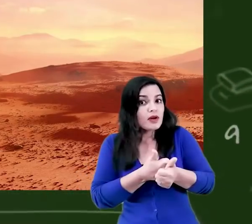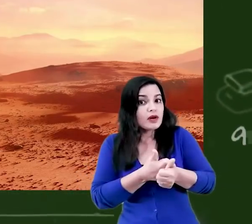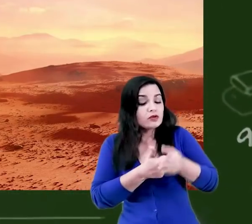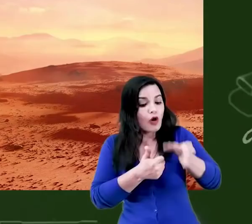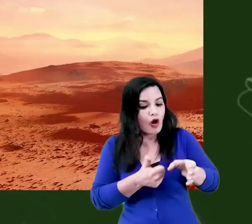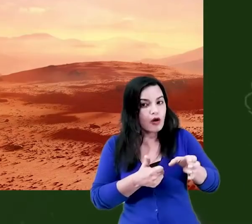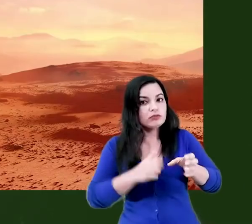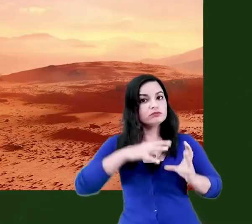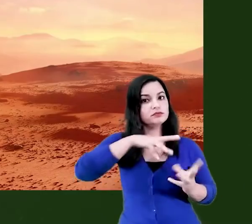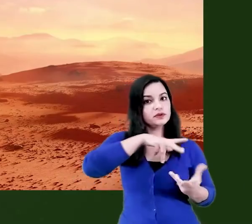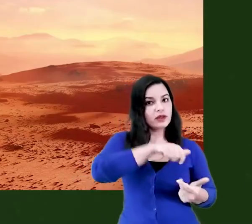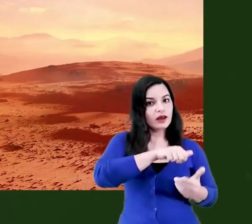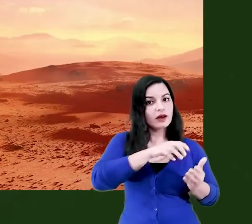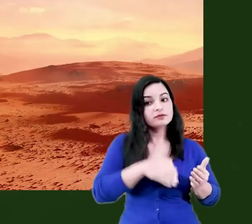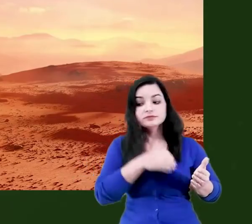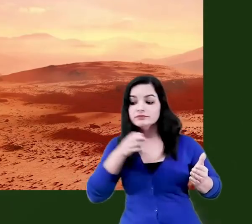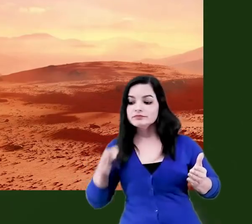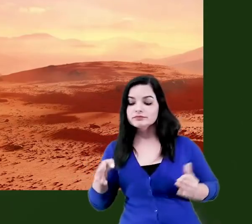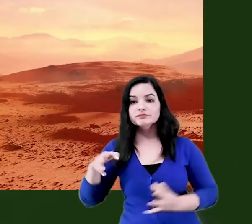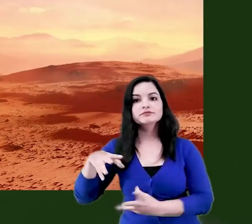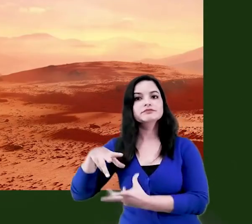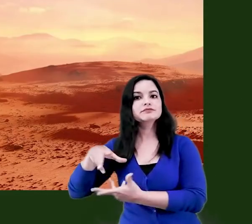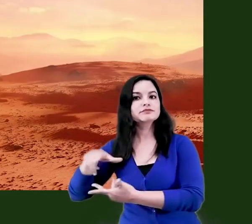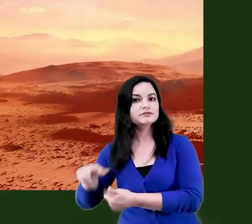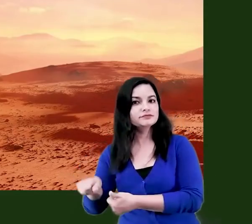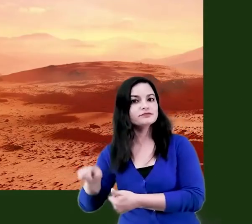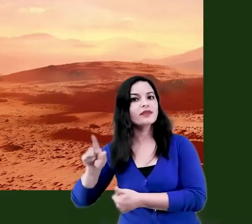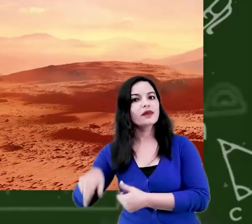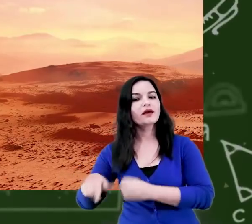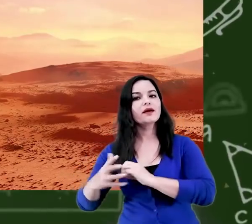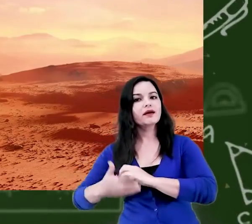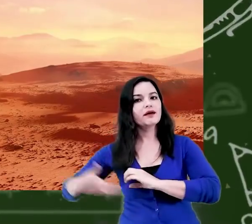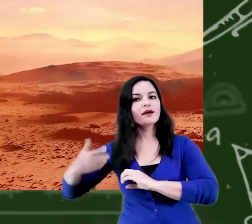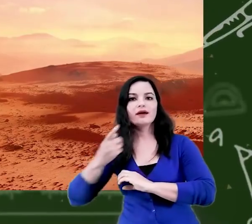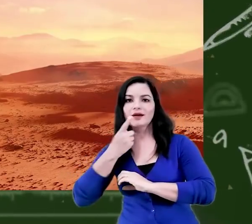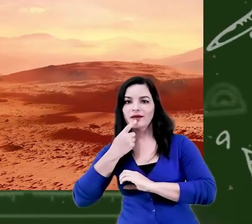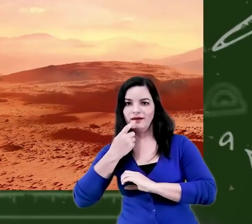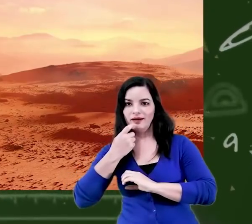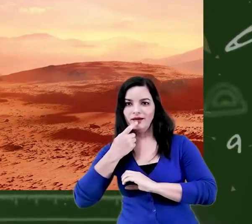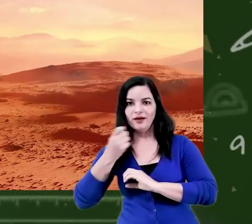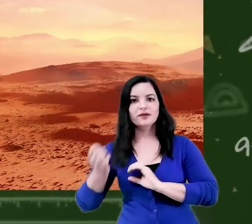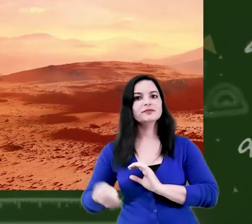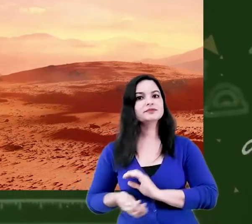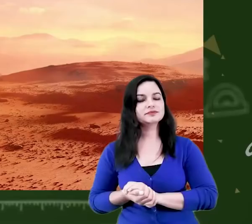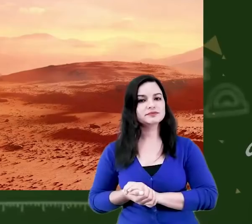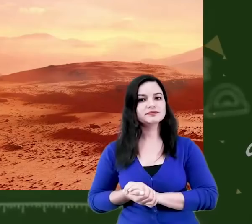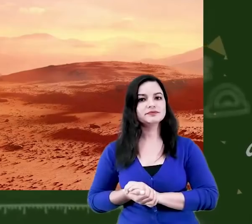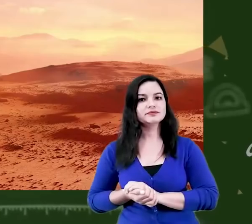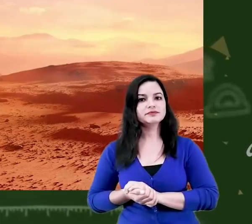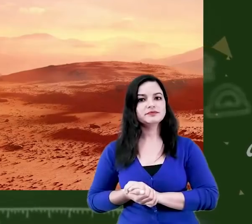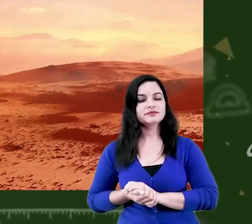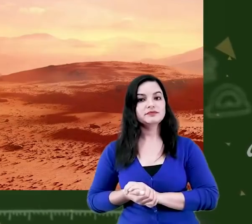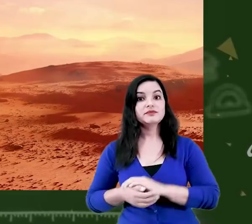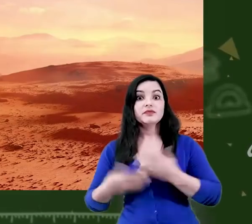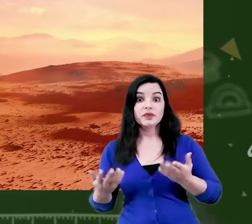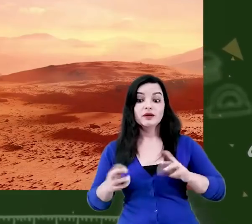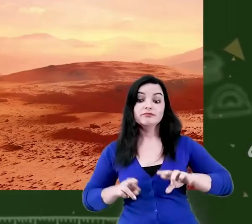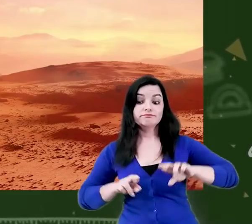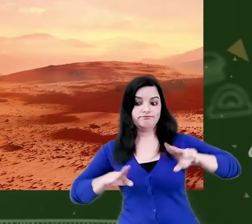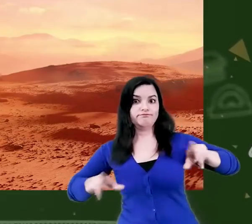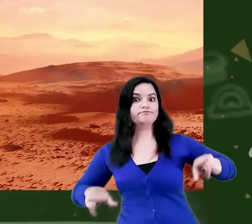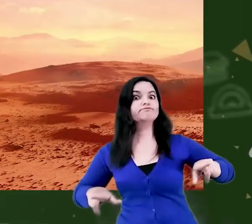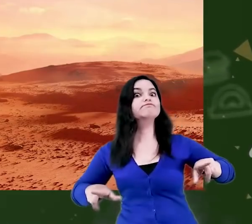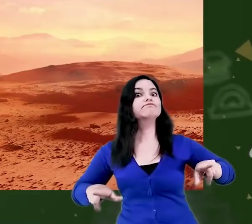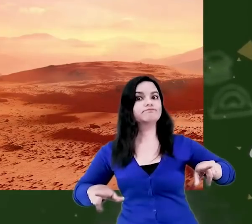a Terra e logo depois, na próxima órbita, nós já temos o planeta Marte. E olha a diferença